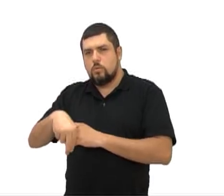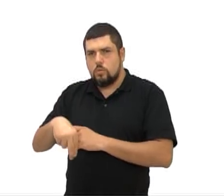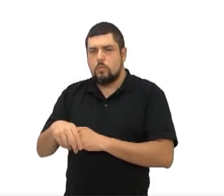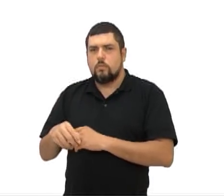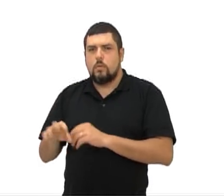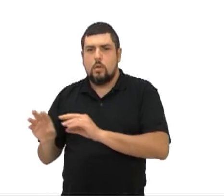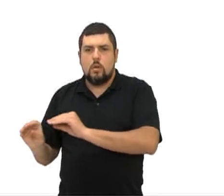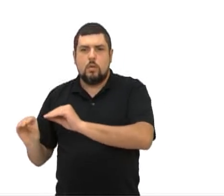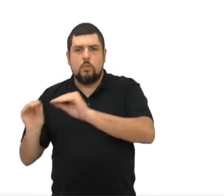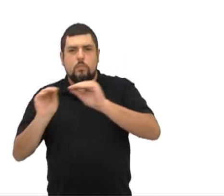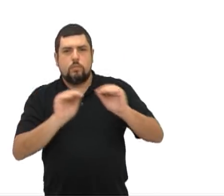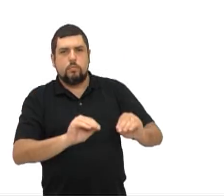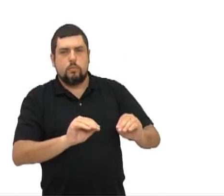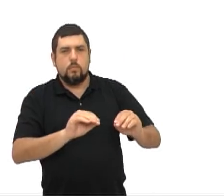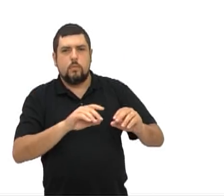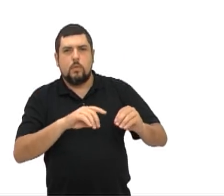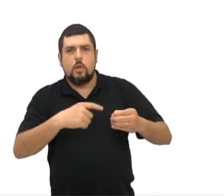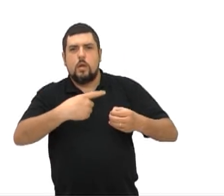de Pacatuba,